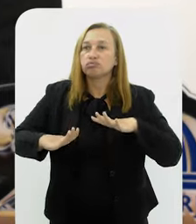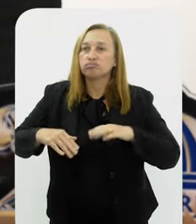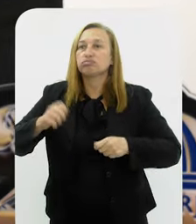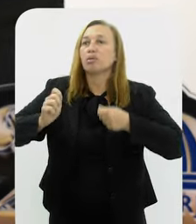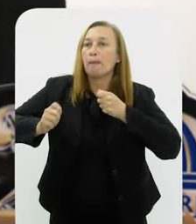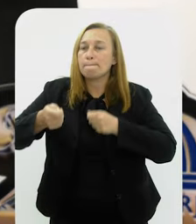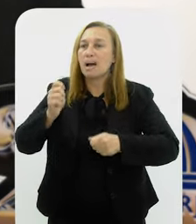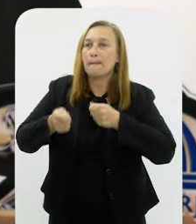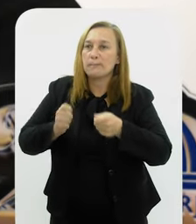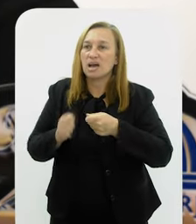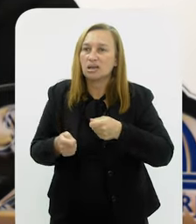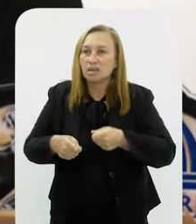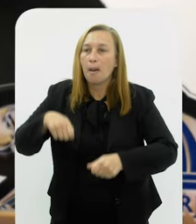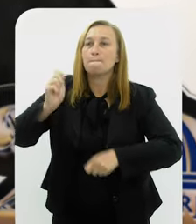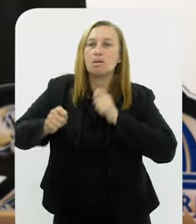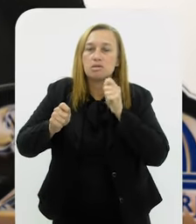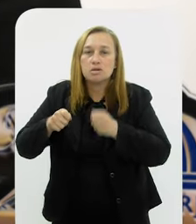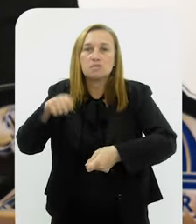forte.